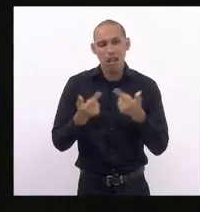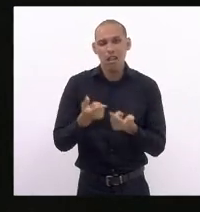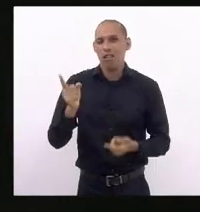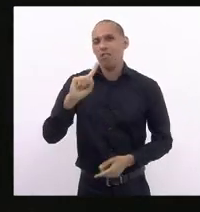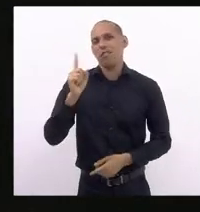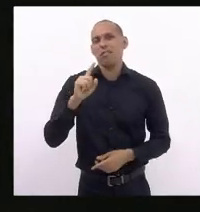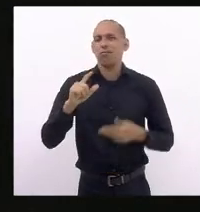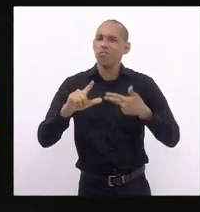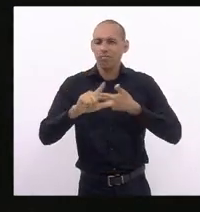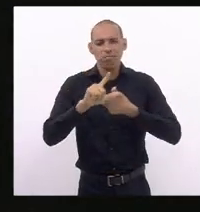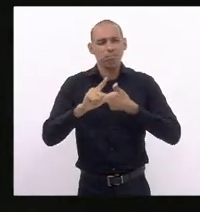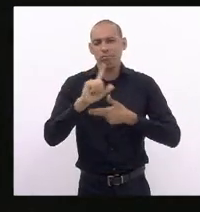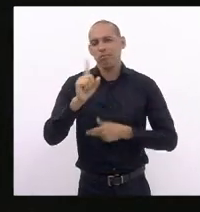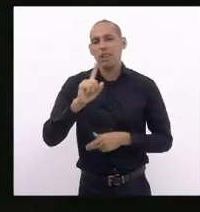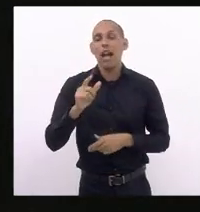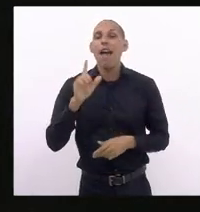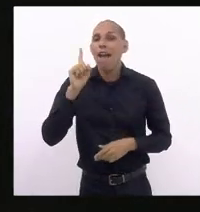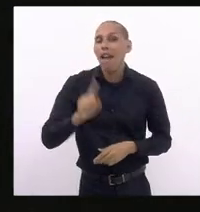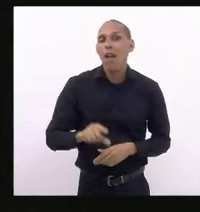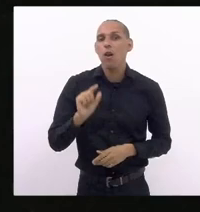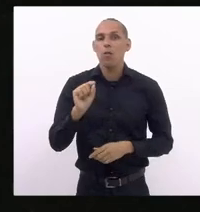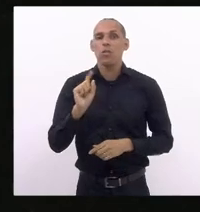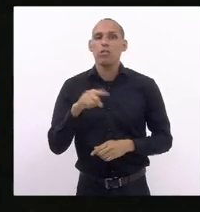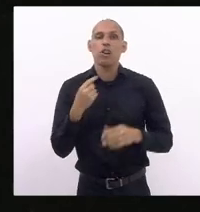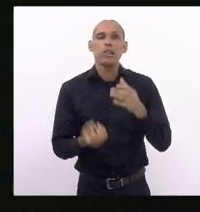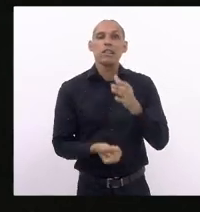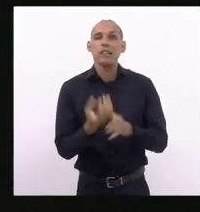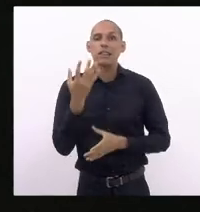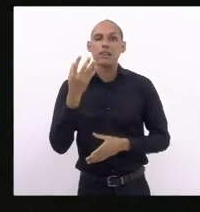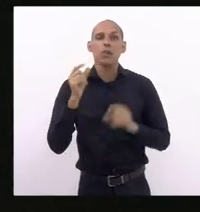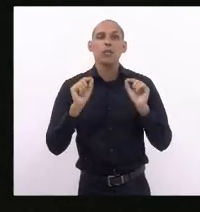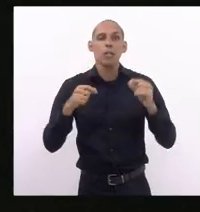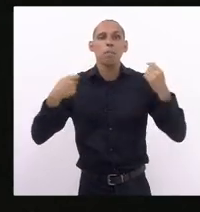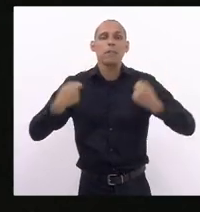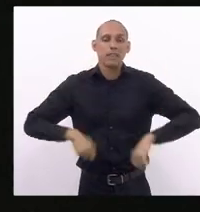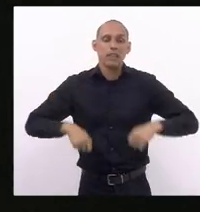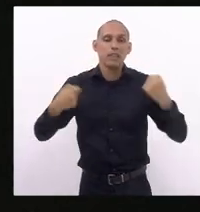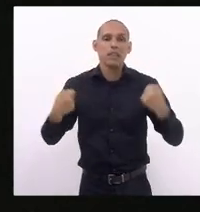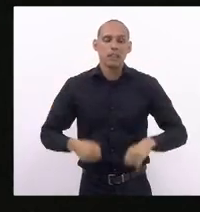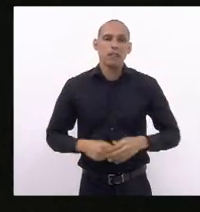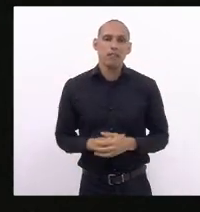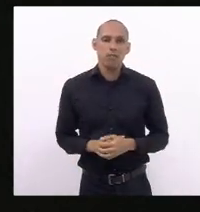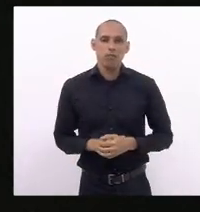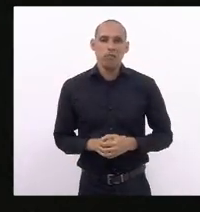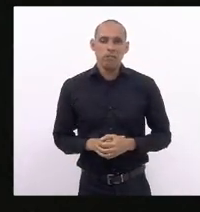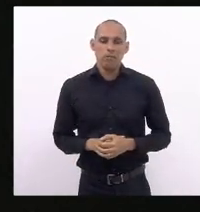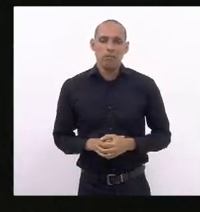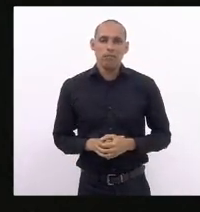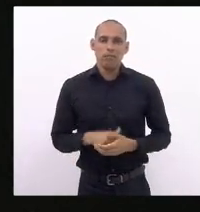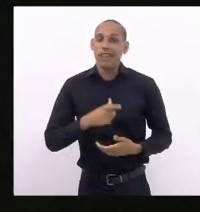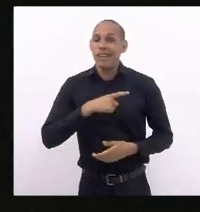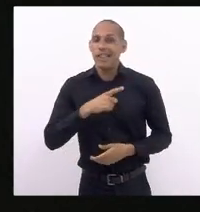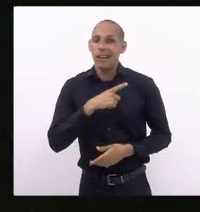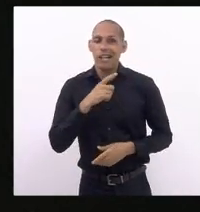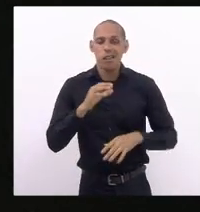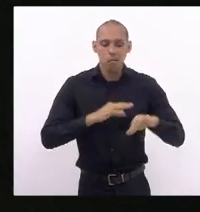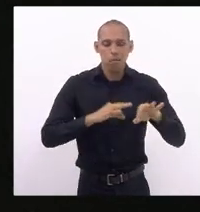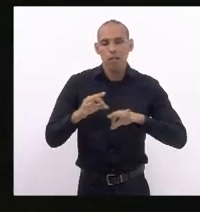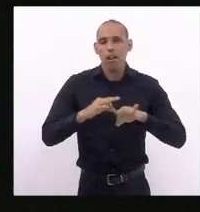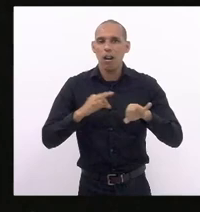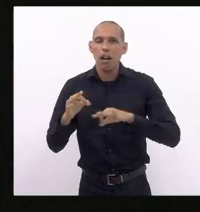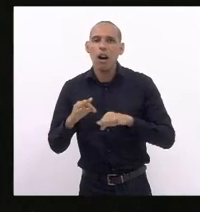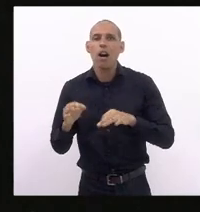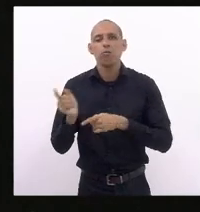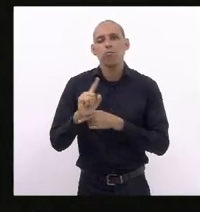que nós estamos apenas criando é a necessidade de se ter esse plano de gestão